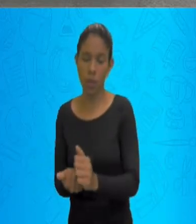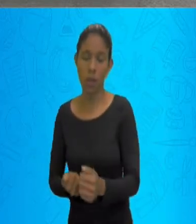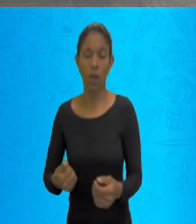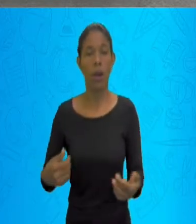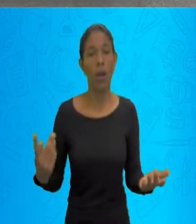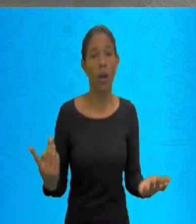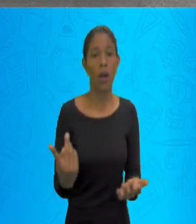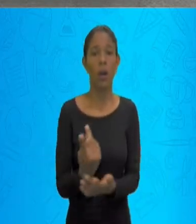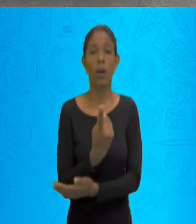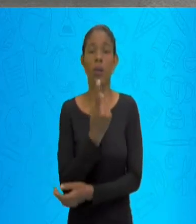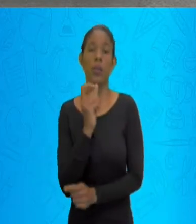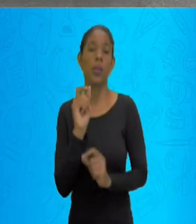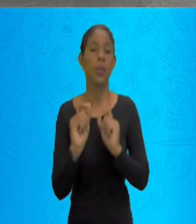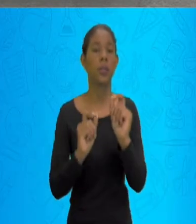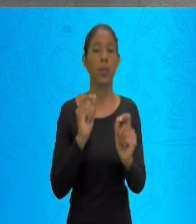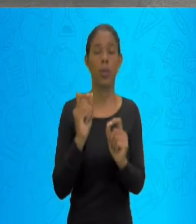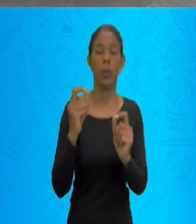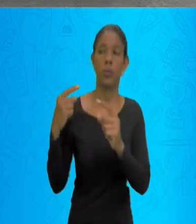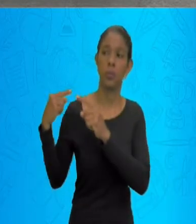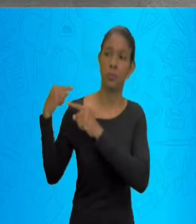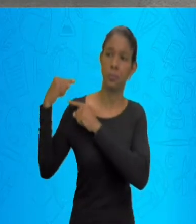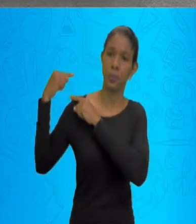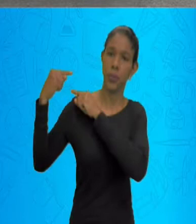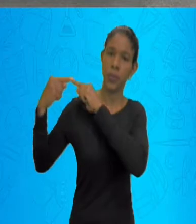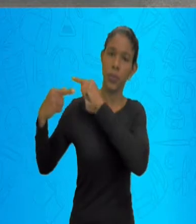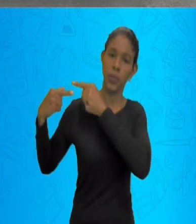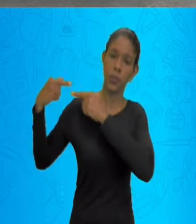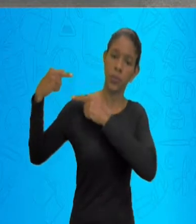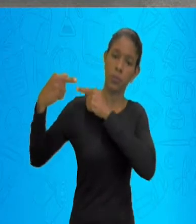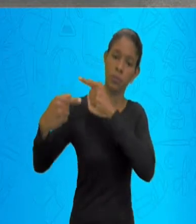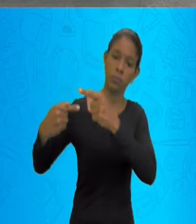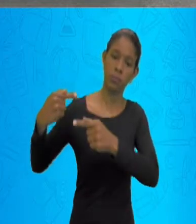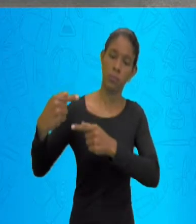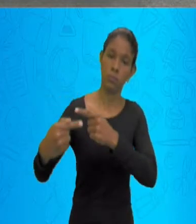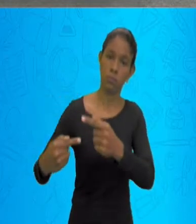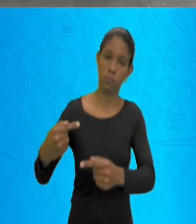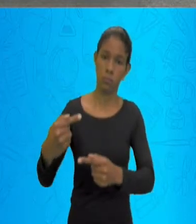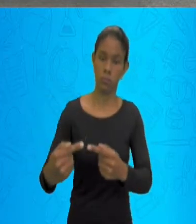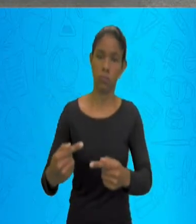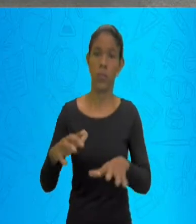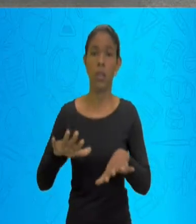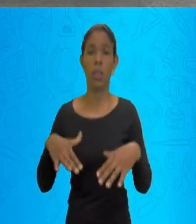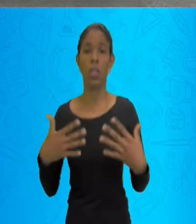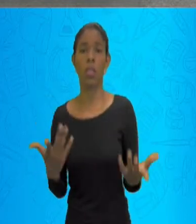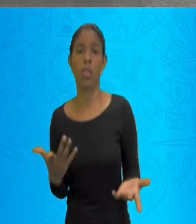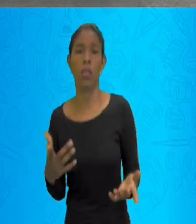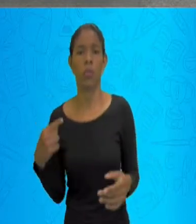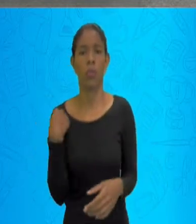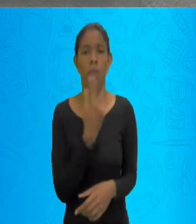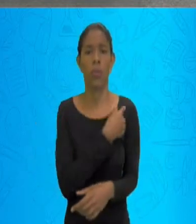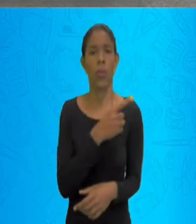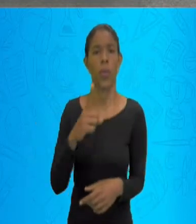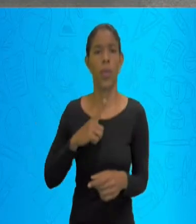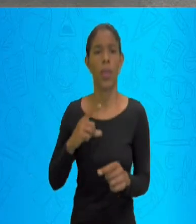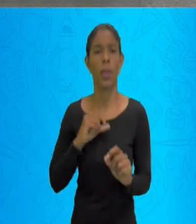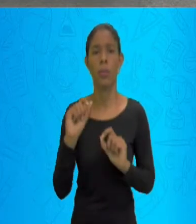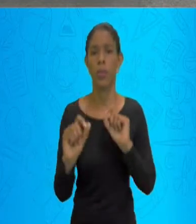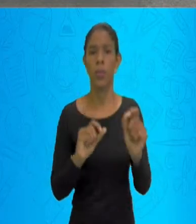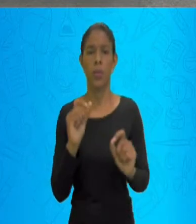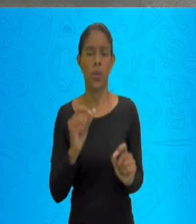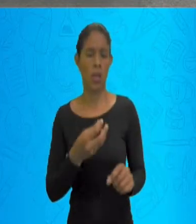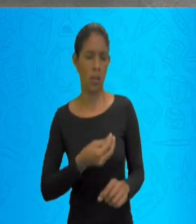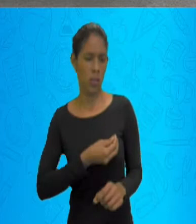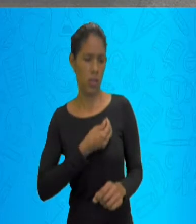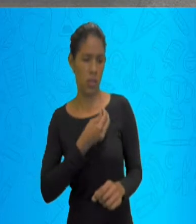das suas gerações, como nós já falamos. E aí, nós vamos ter seres que mudaram radicalmente,